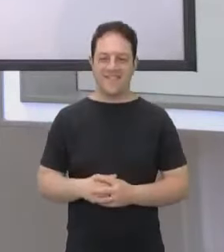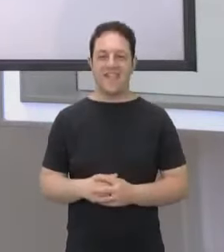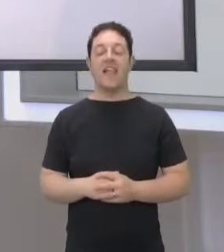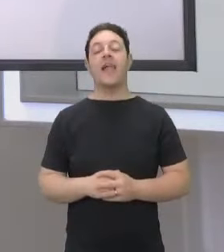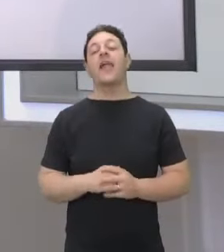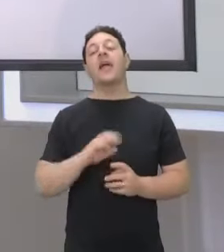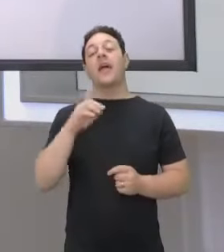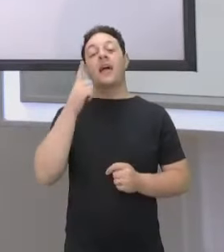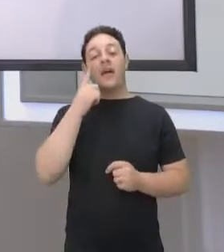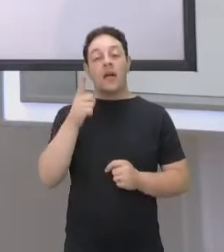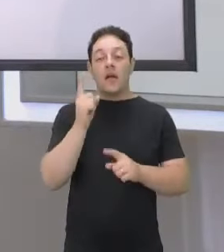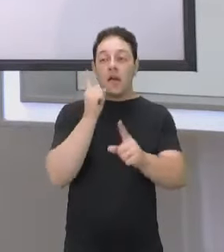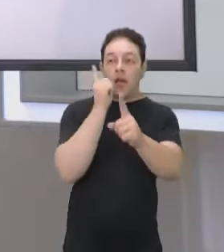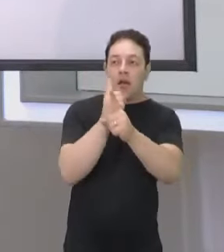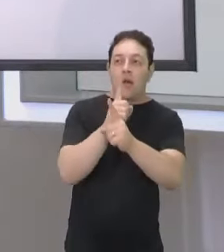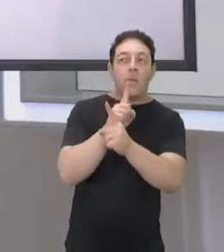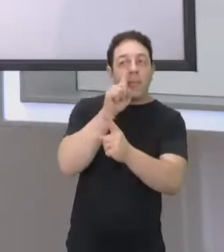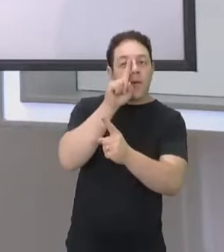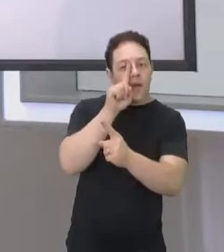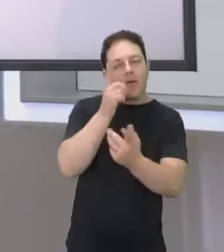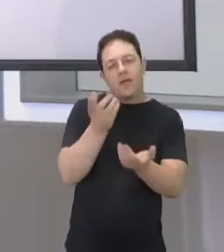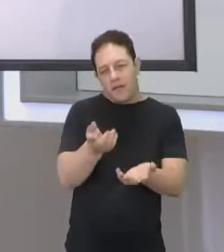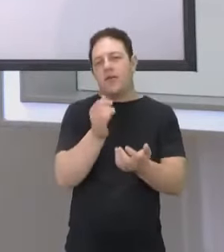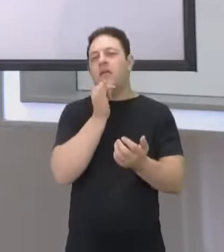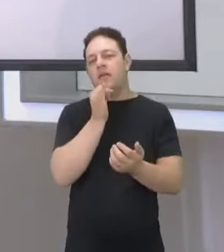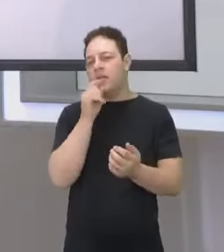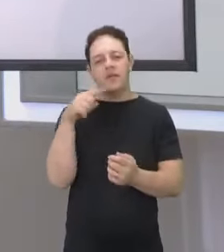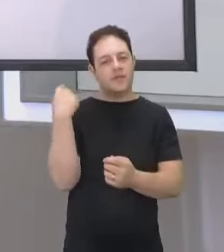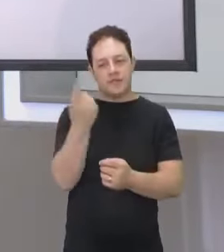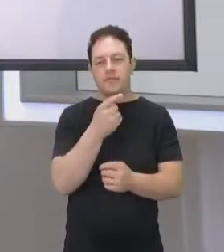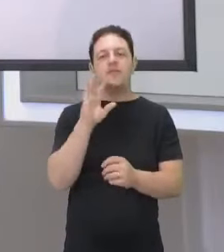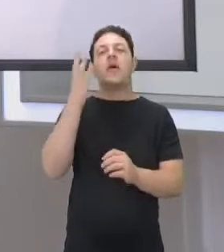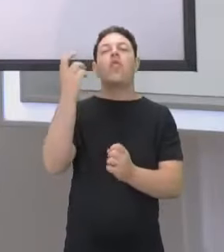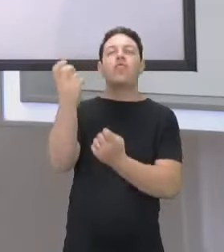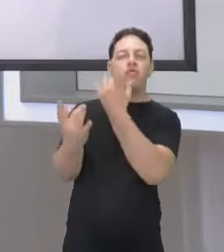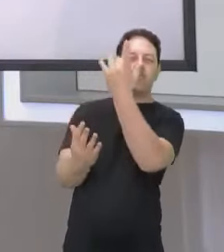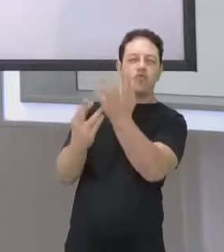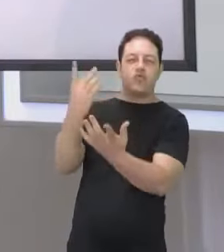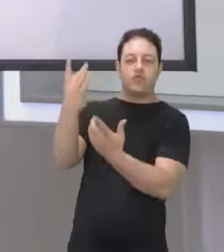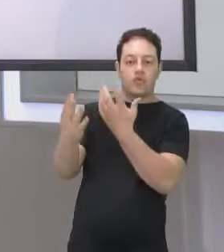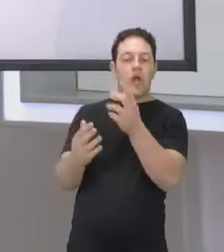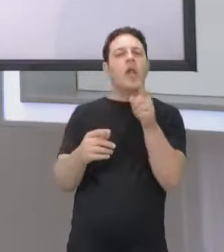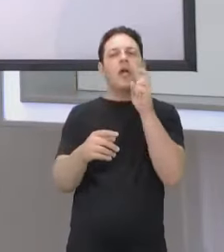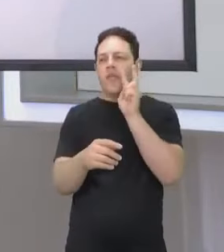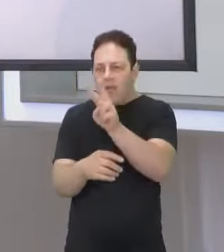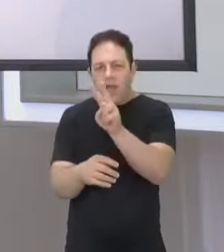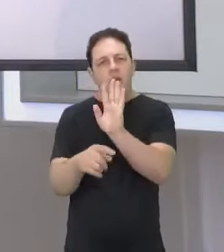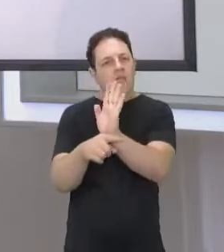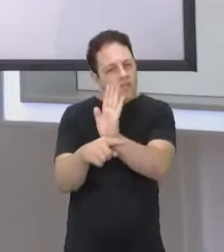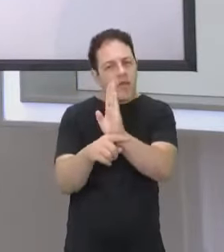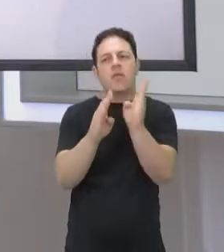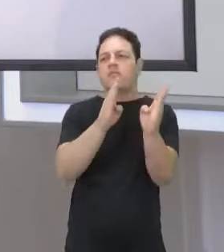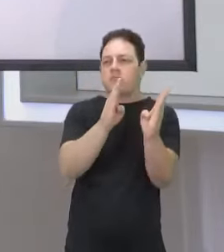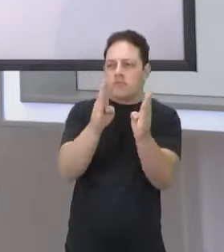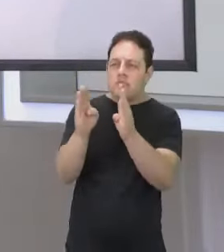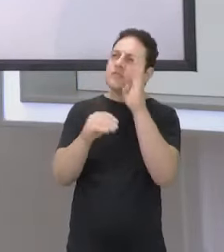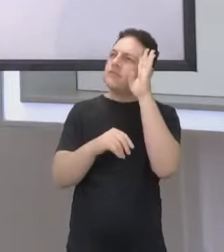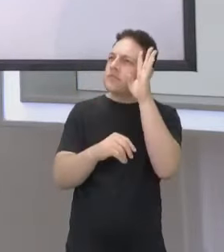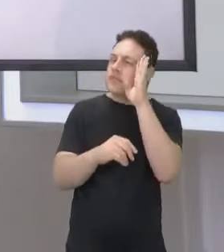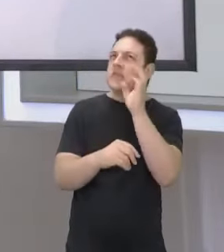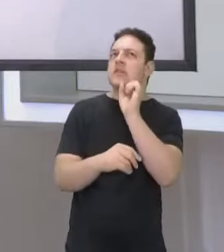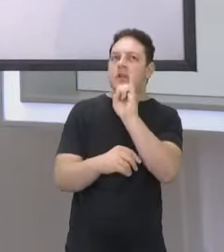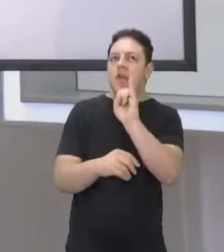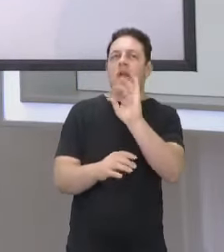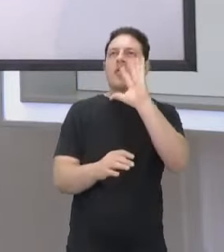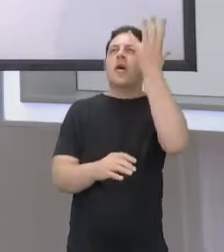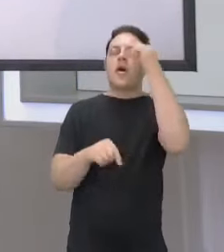Então, identificar a ameaça. Um exemplo que vale para todos é o do incêndio. Então, assistam o vídeo e pensem que forma vocês